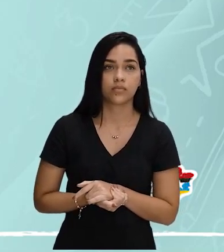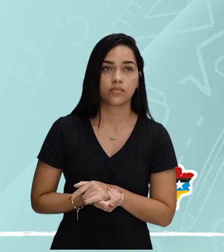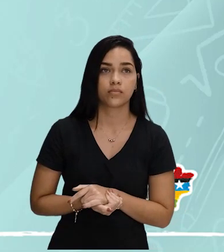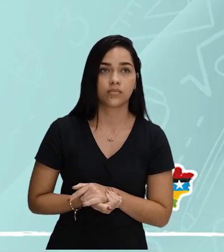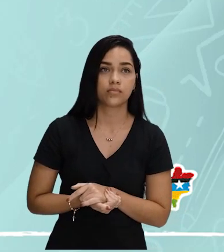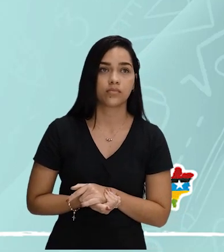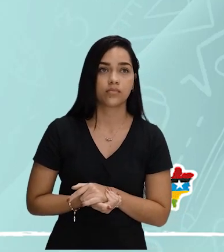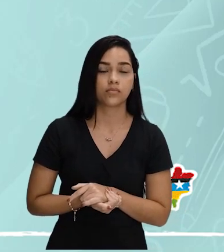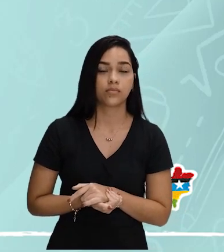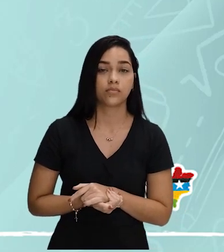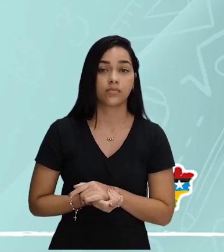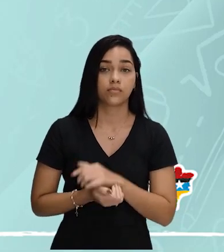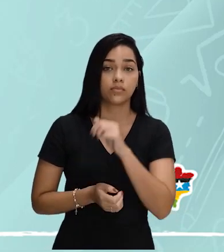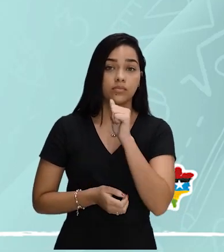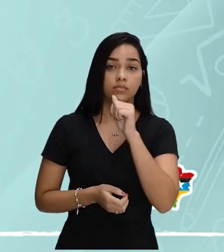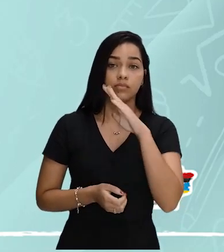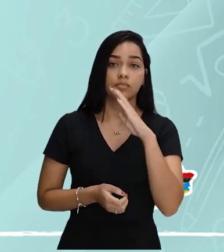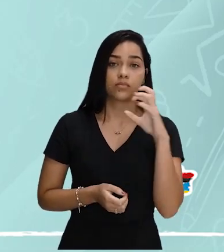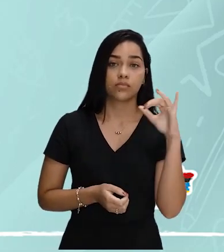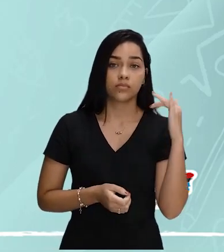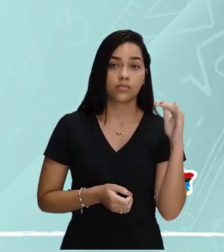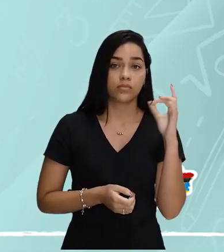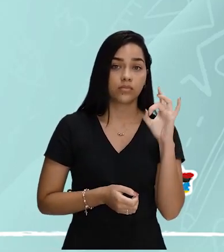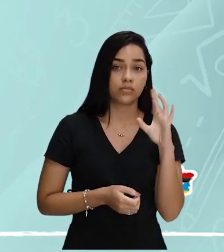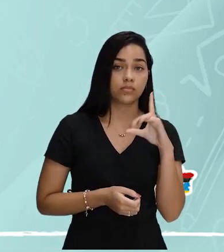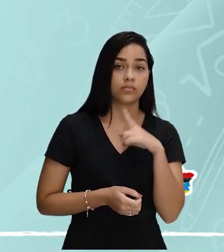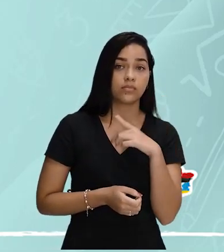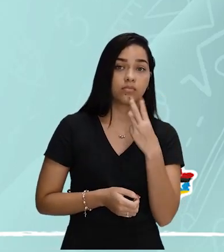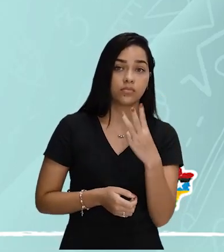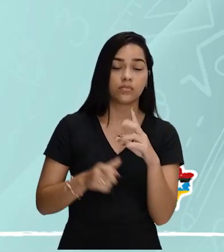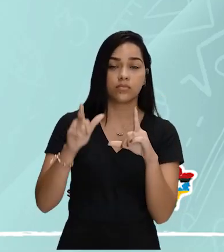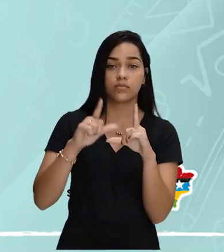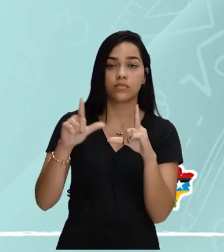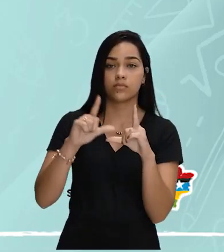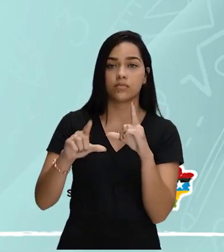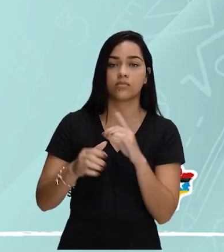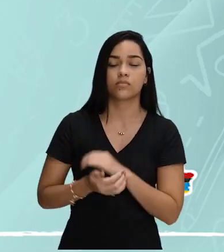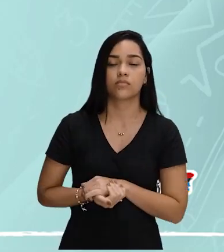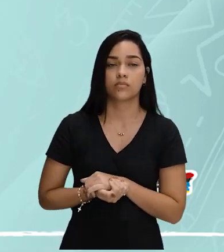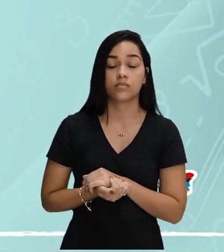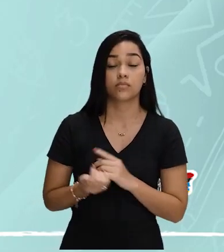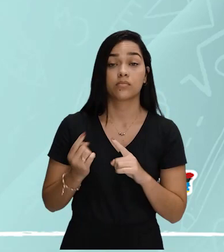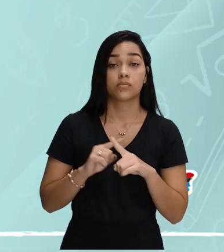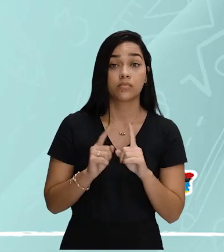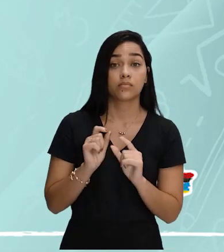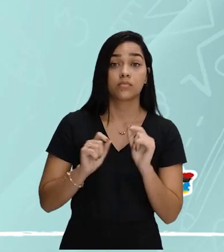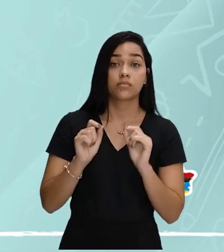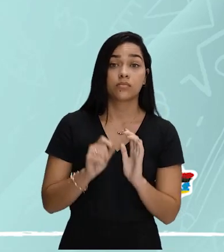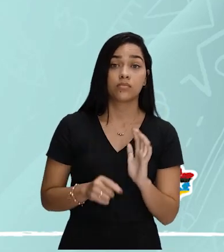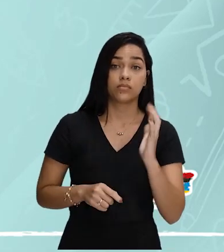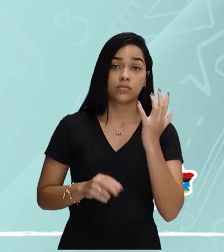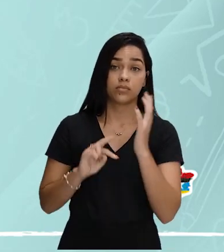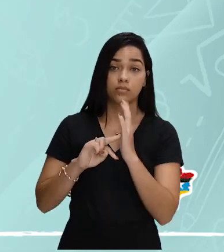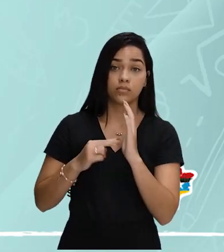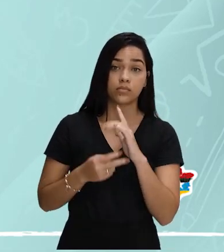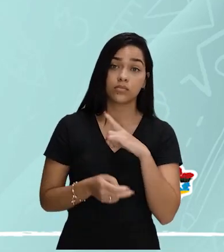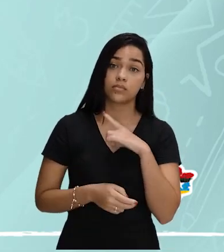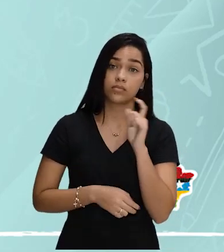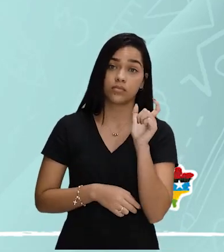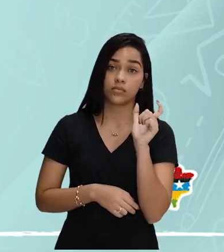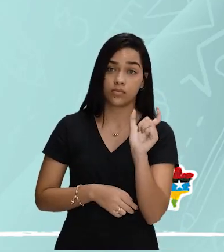o alfabeto dele só tem três letras tá só que o seguinte existe um